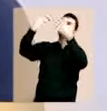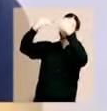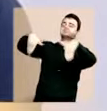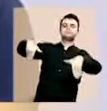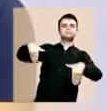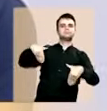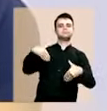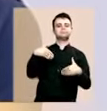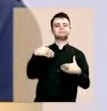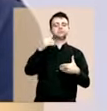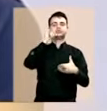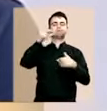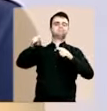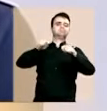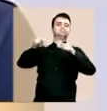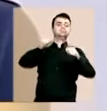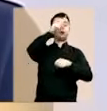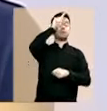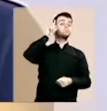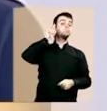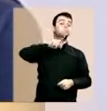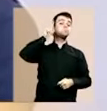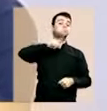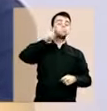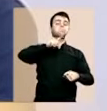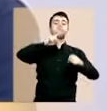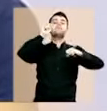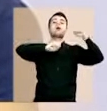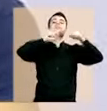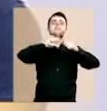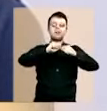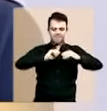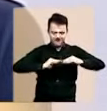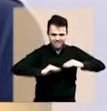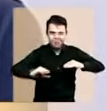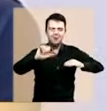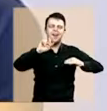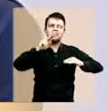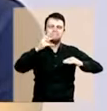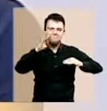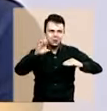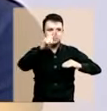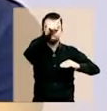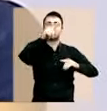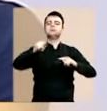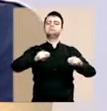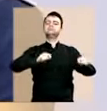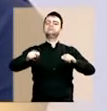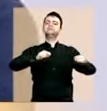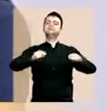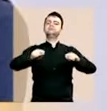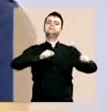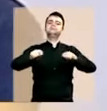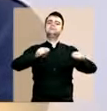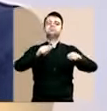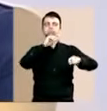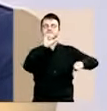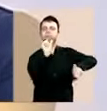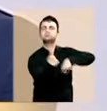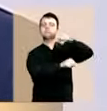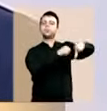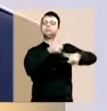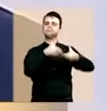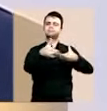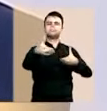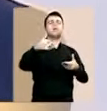Interface, que mudou o modelo de negócio para se adequar a questões ambientais e teve um lucro maior que outras empresas a longo prazo, de novo, né?